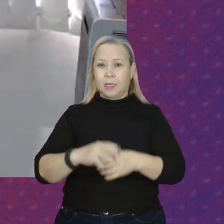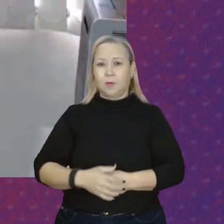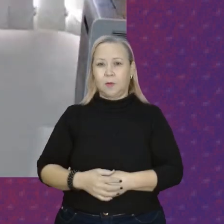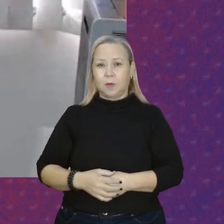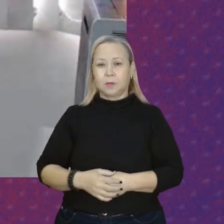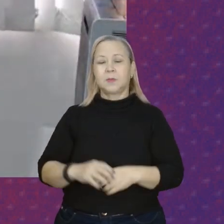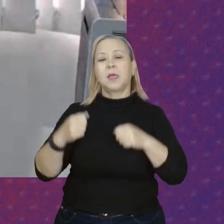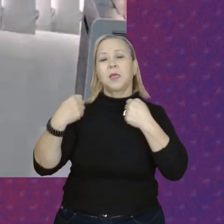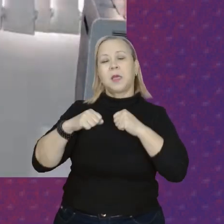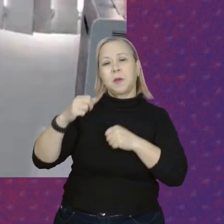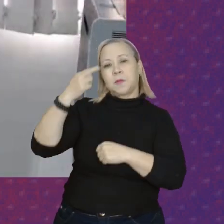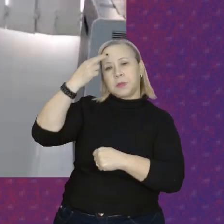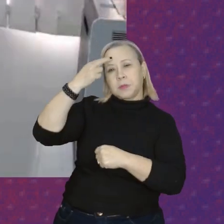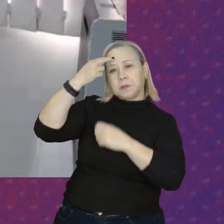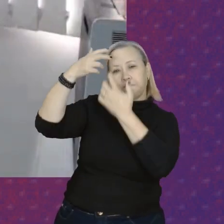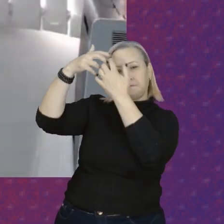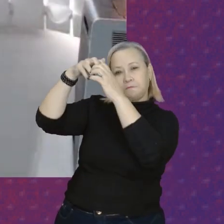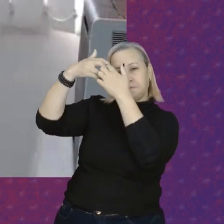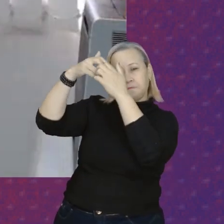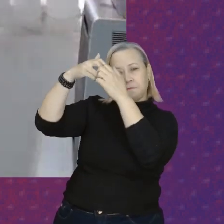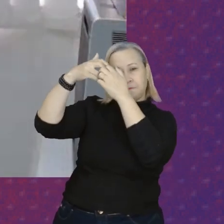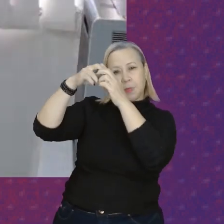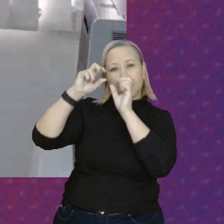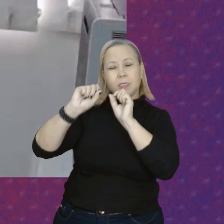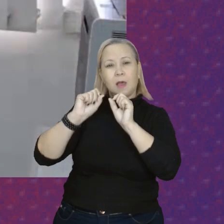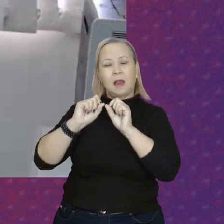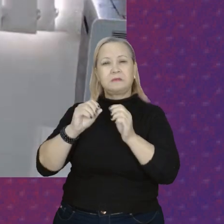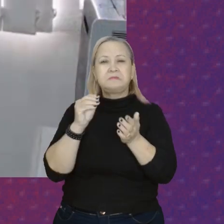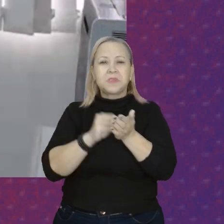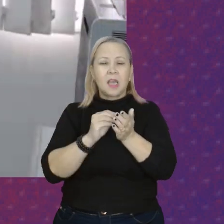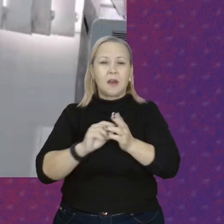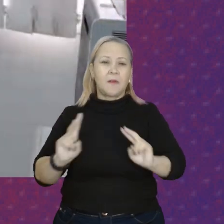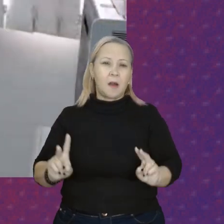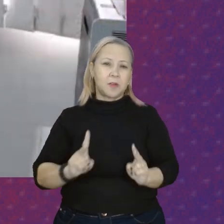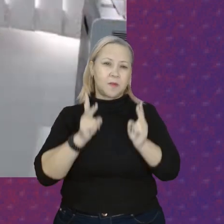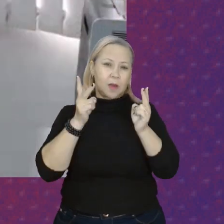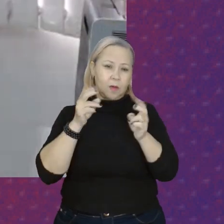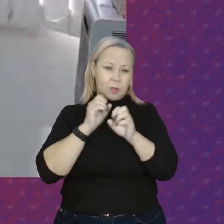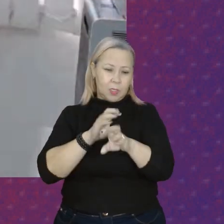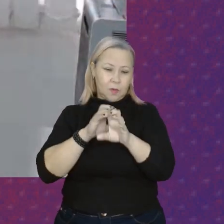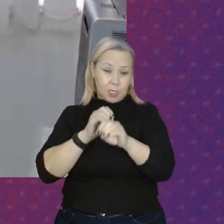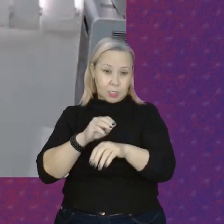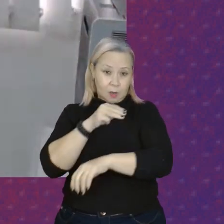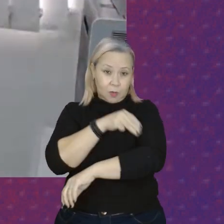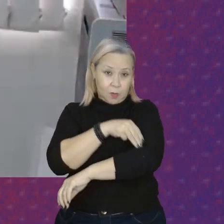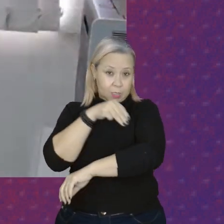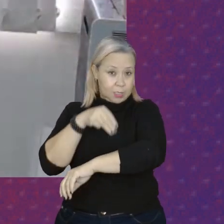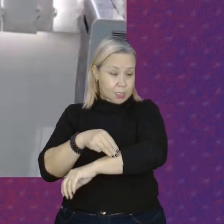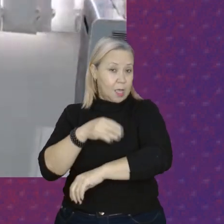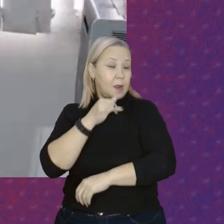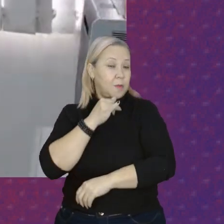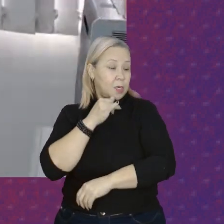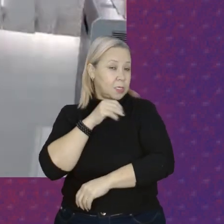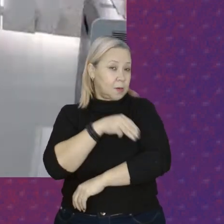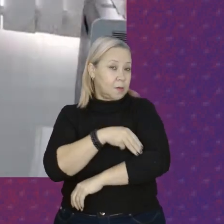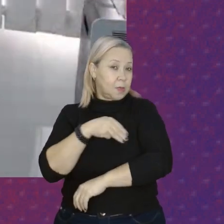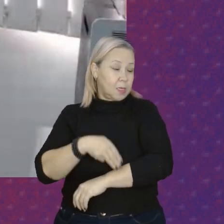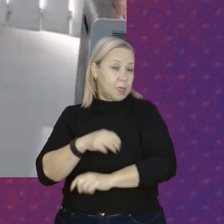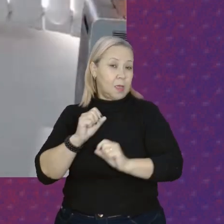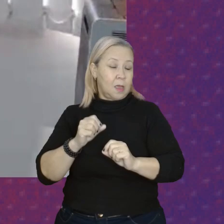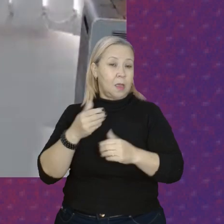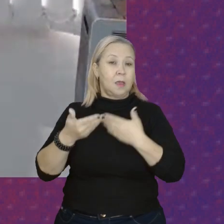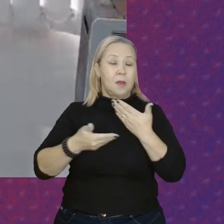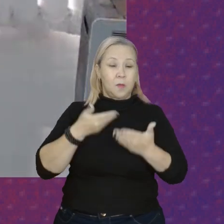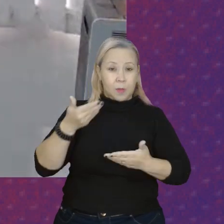pensar que a desvalorização da educação e do magistério, por exemplo, né, a carreira